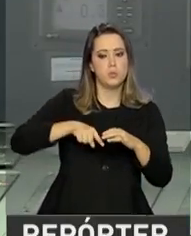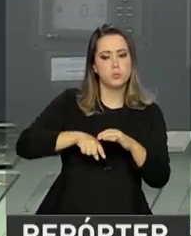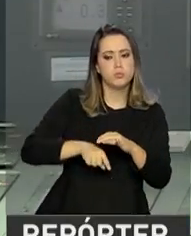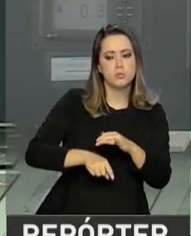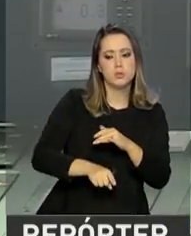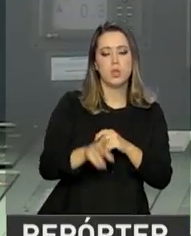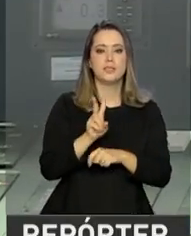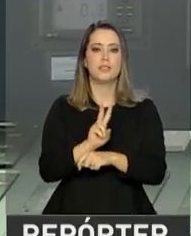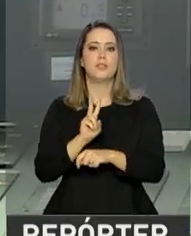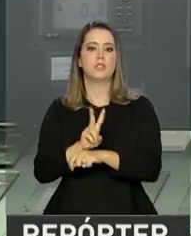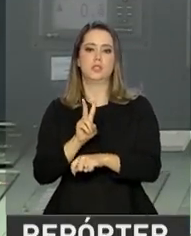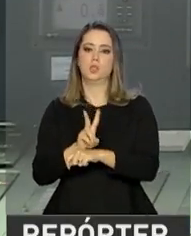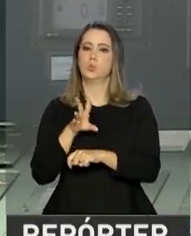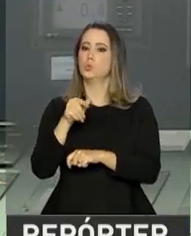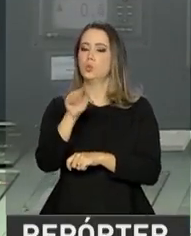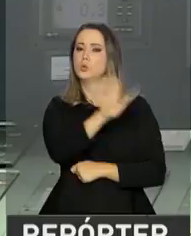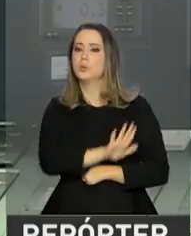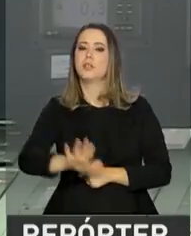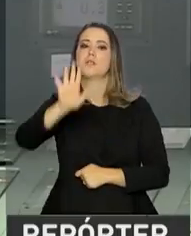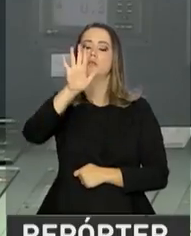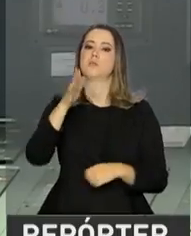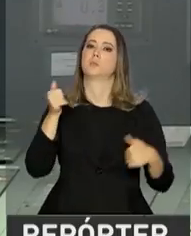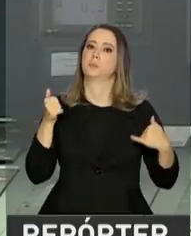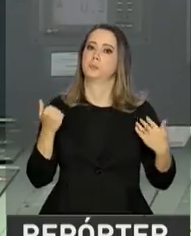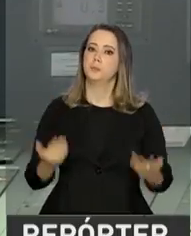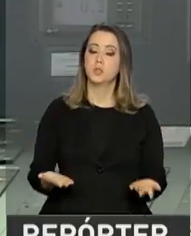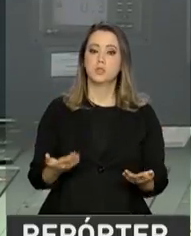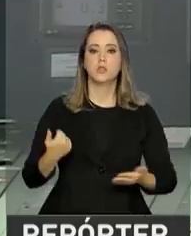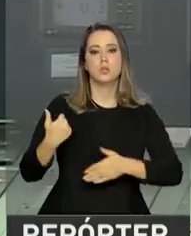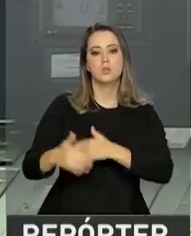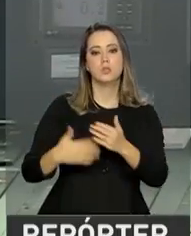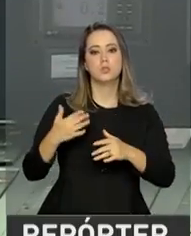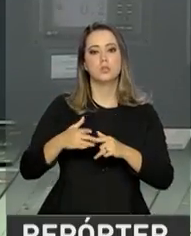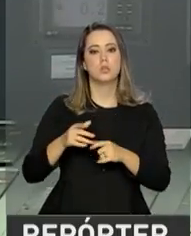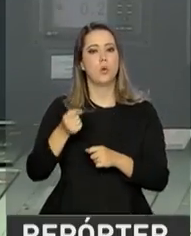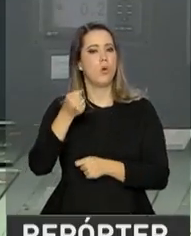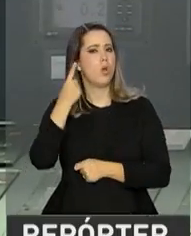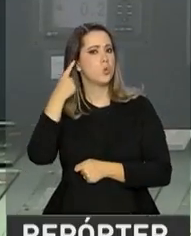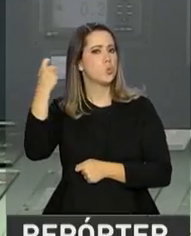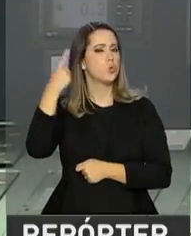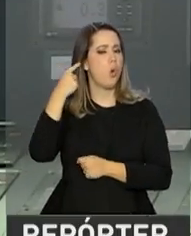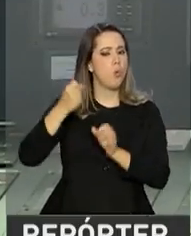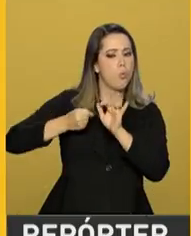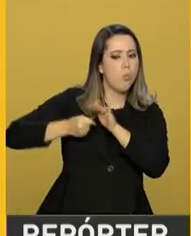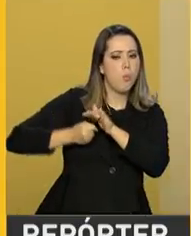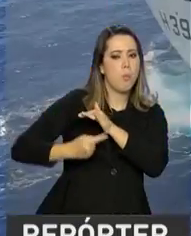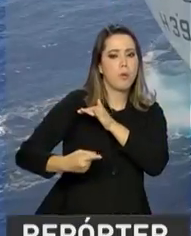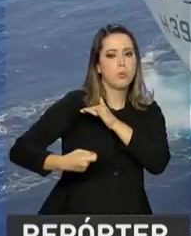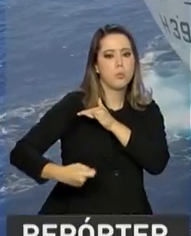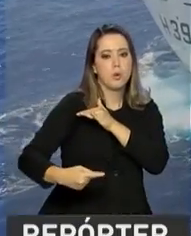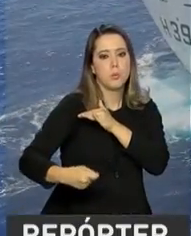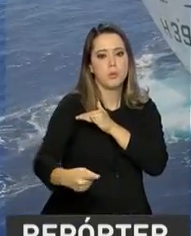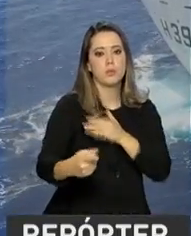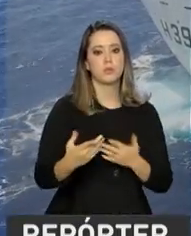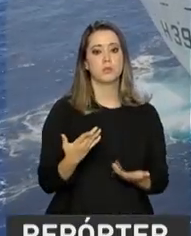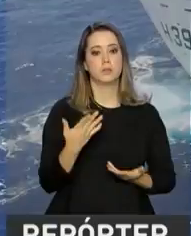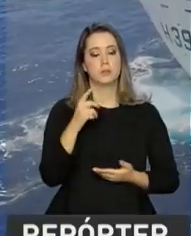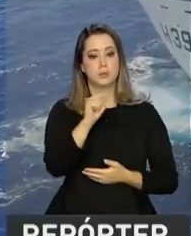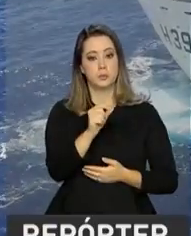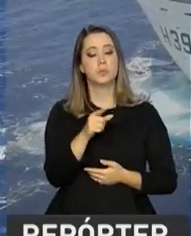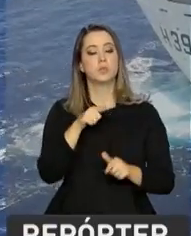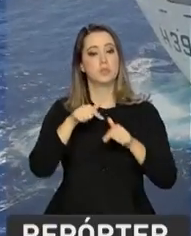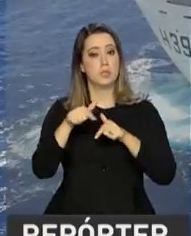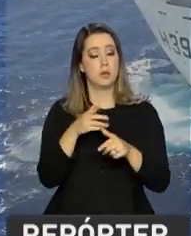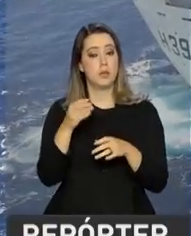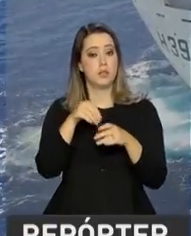parte de defesa do território nacional. Então, toda a parte de propagação de som na água, ela requer um estudo. É a Marinha que opera o Vital